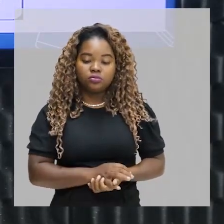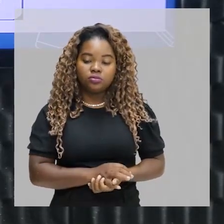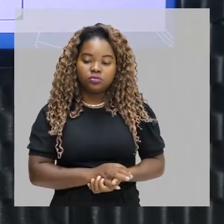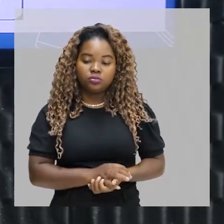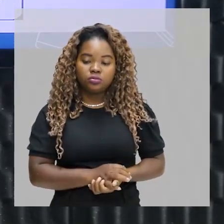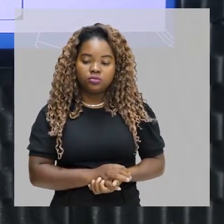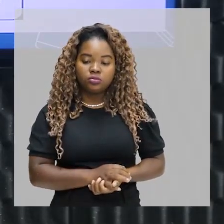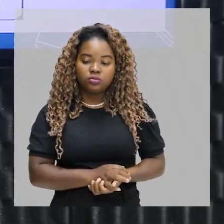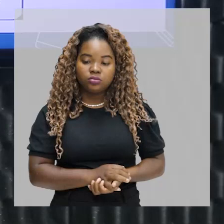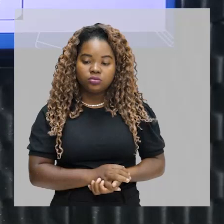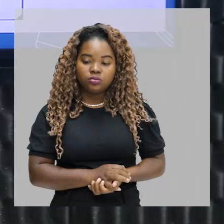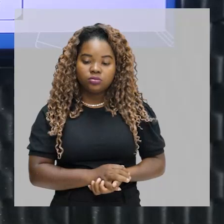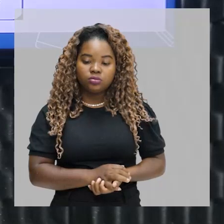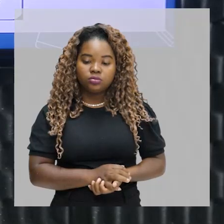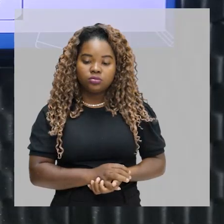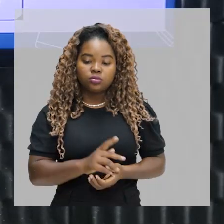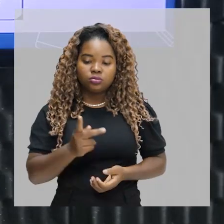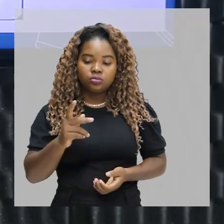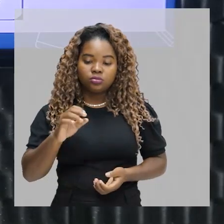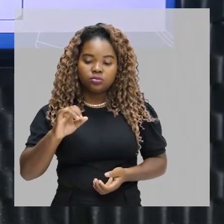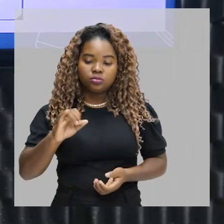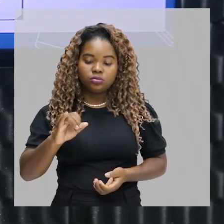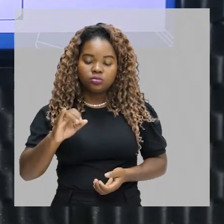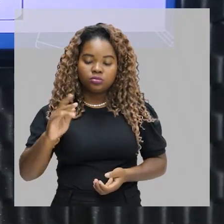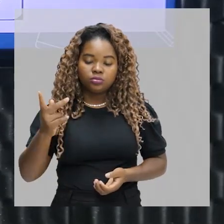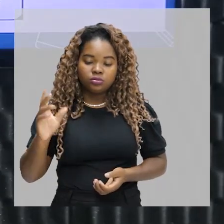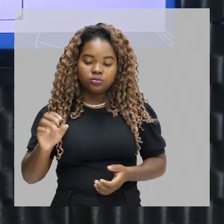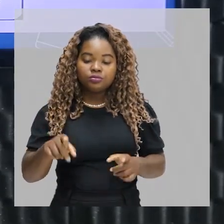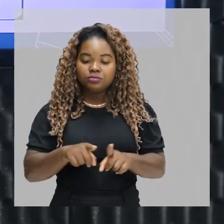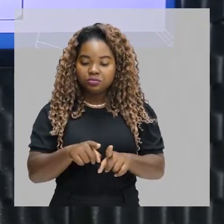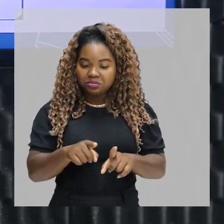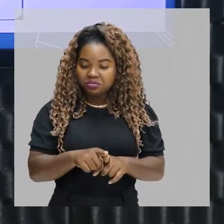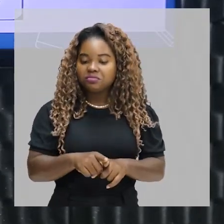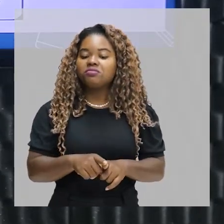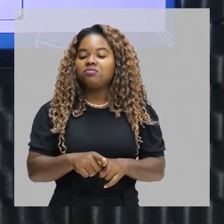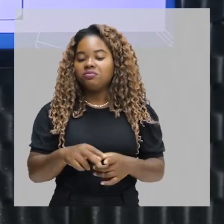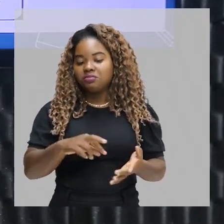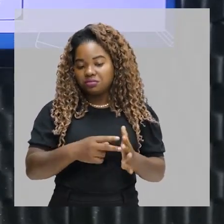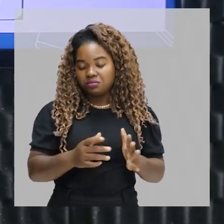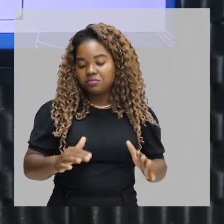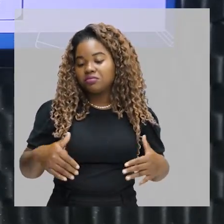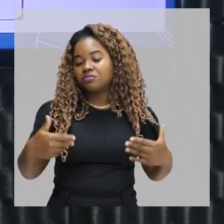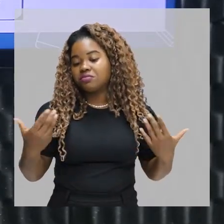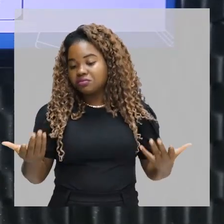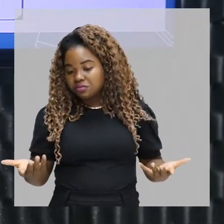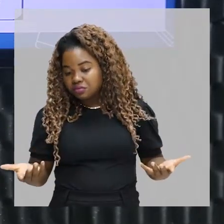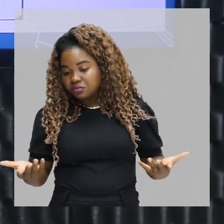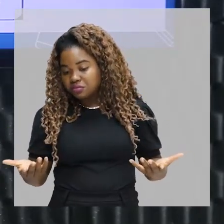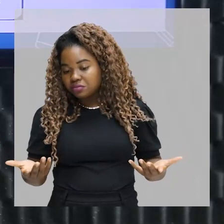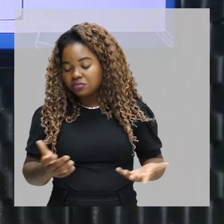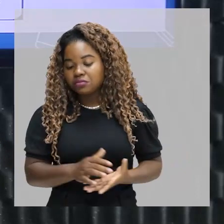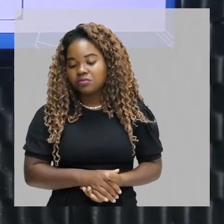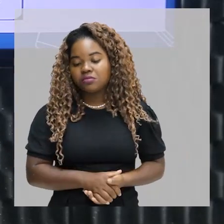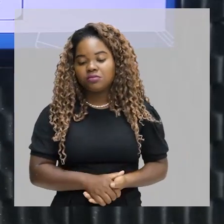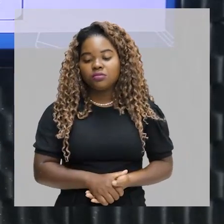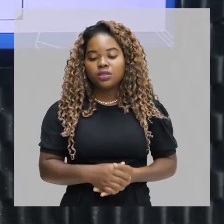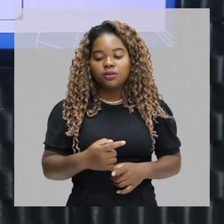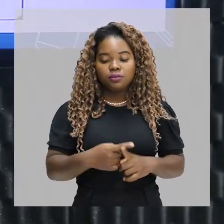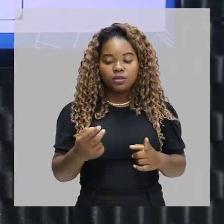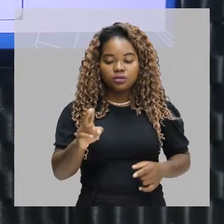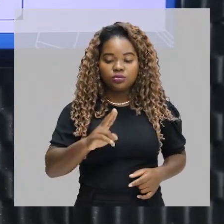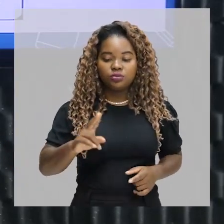informações específicas. Which também significa qual ou quais em inglês, só que